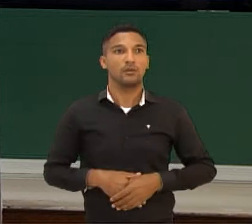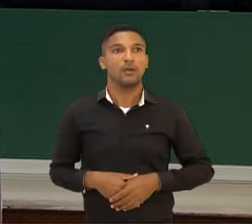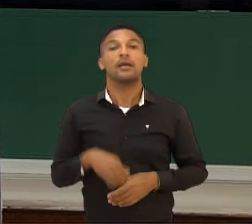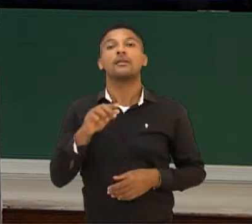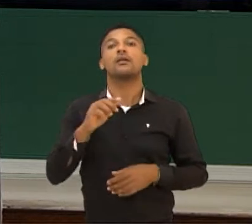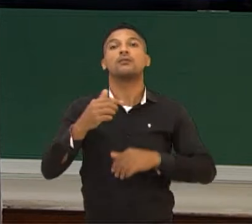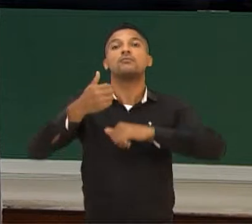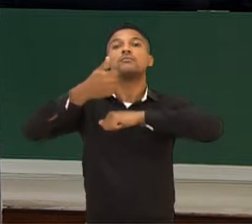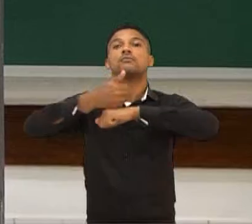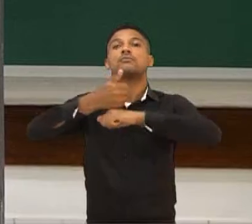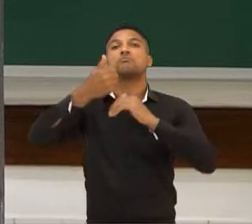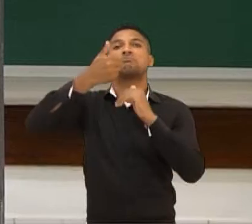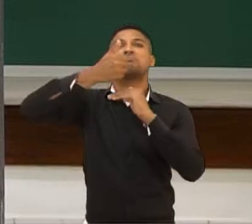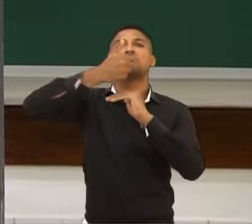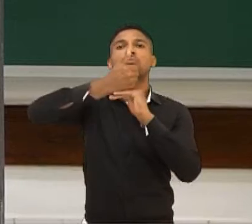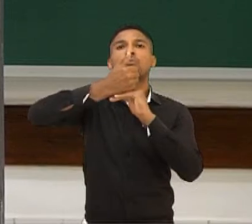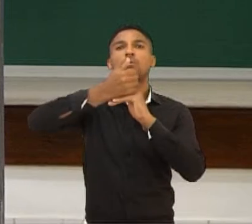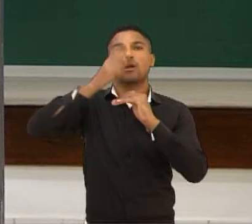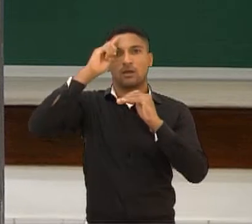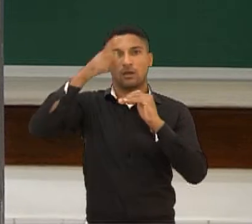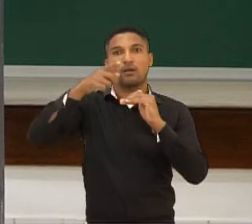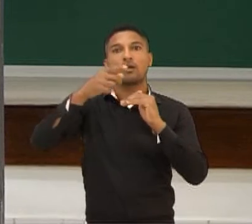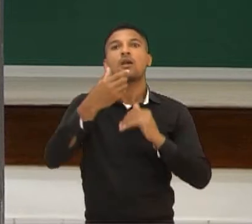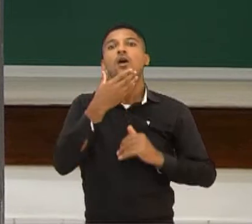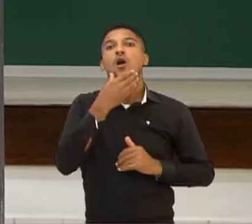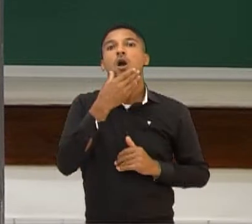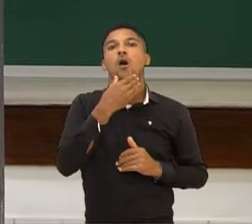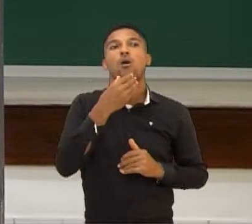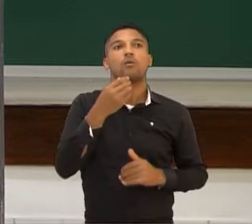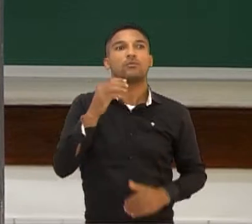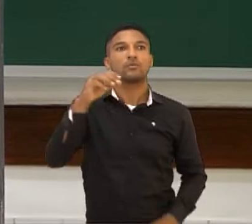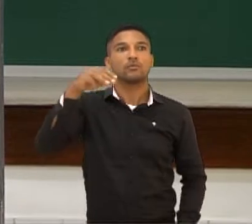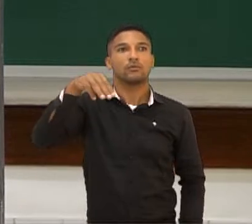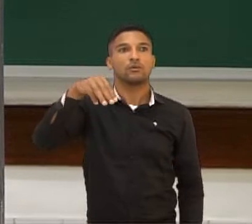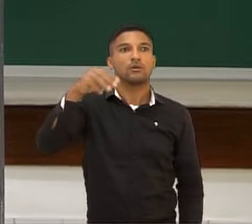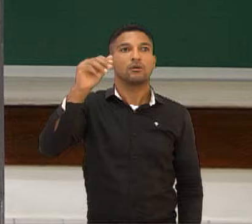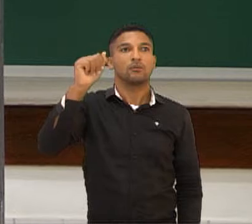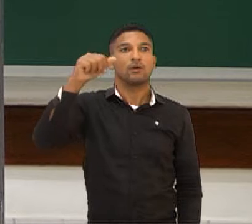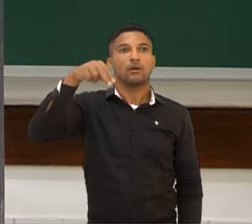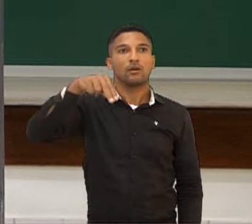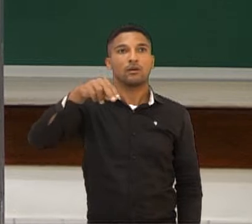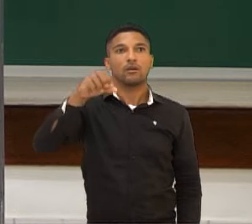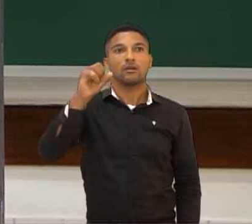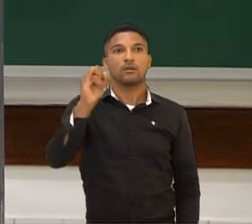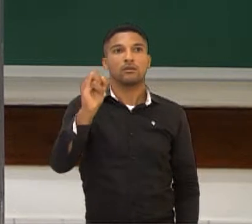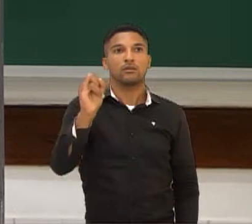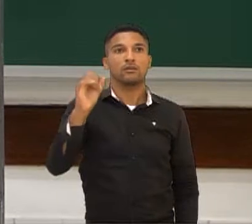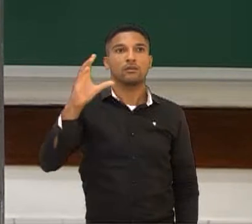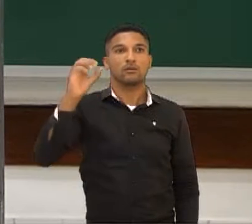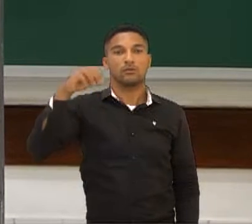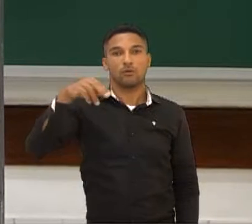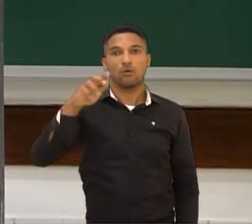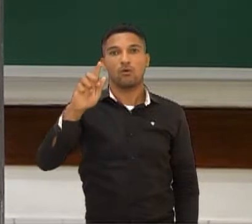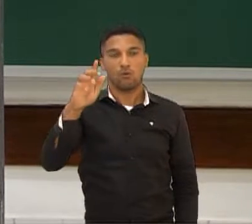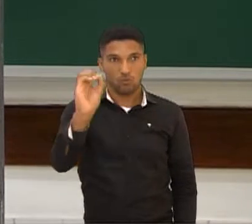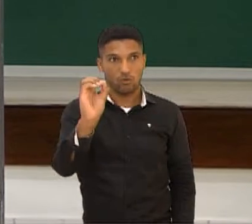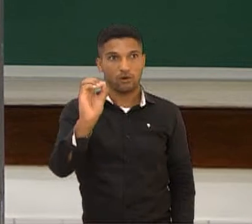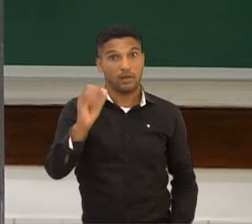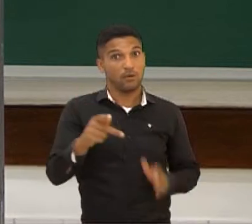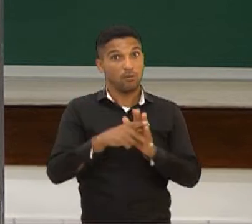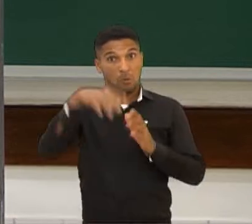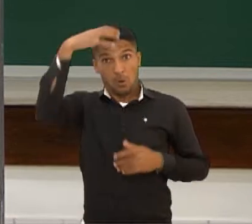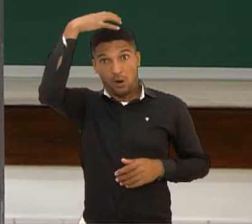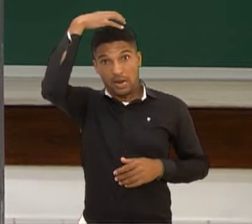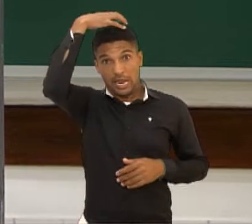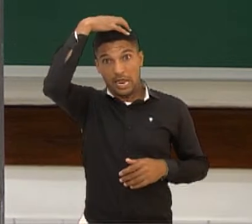de um homem, né, chamado Manicongo. Manicongo era o termo dado ao rei, ao soberano